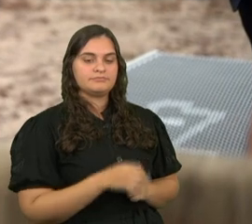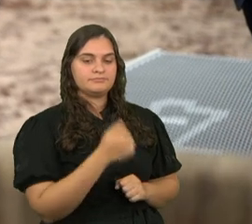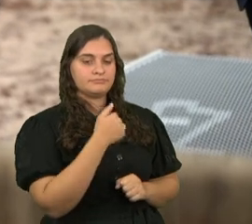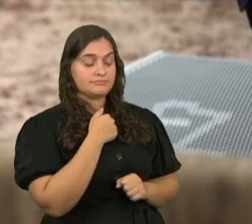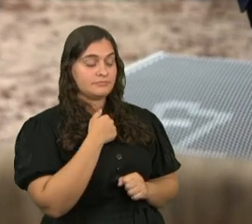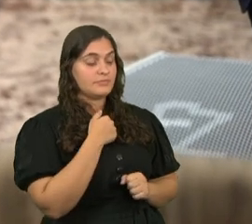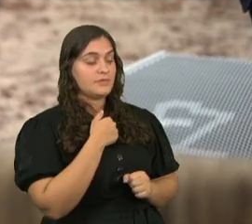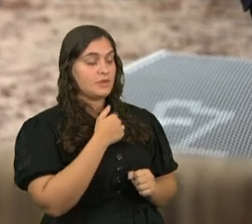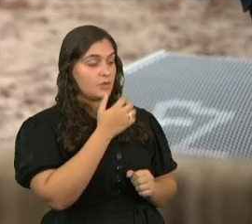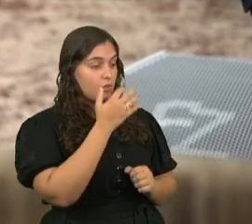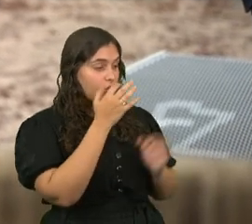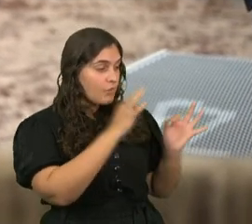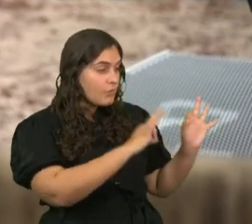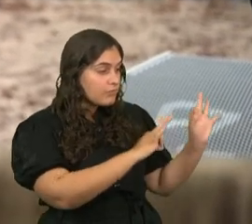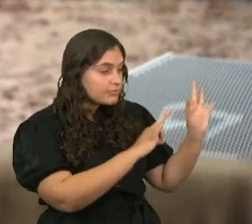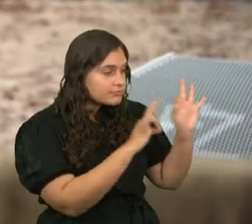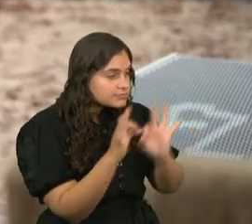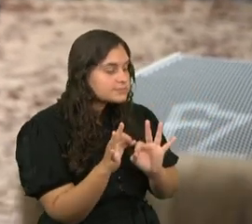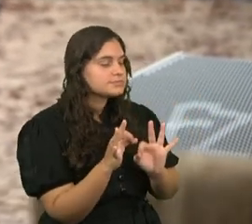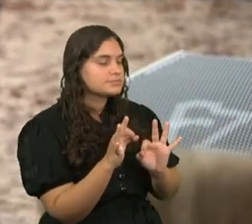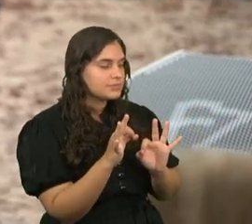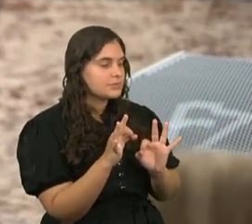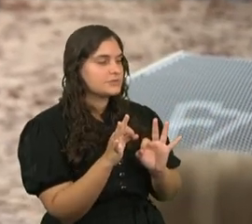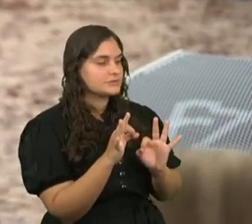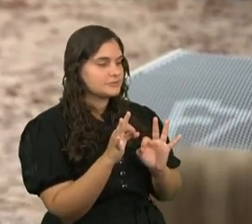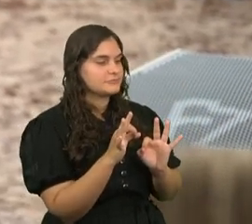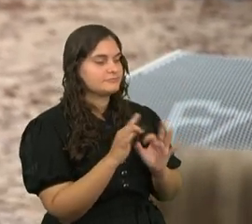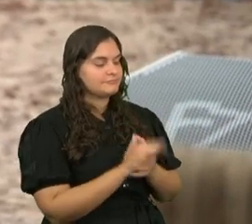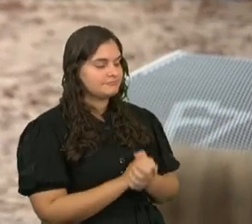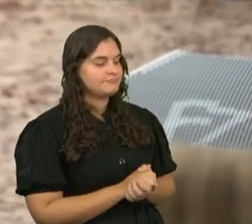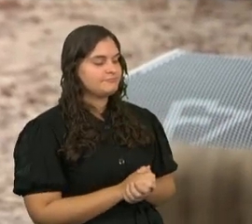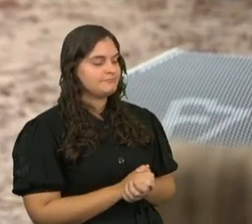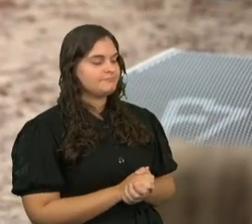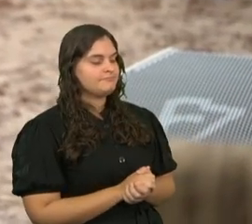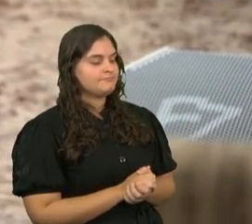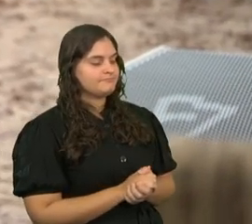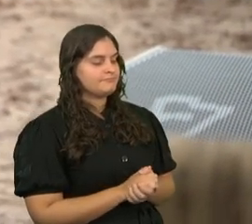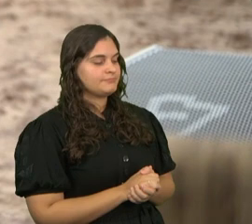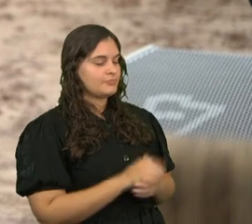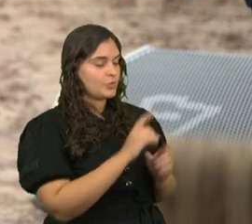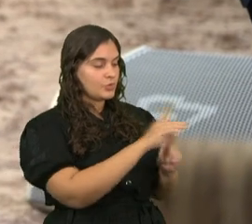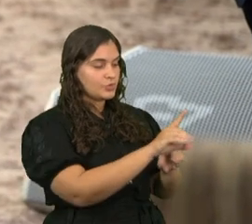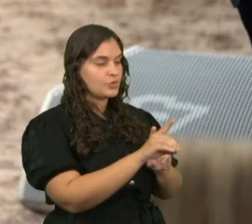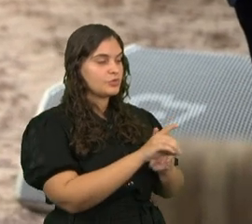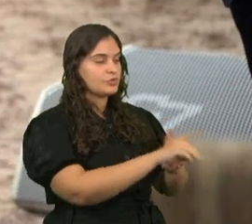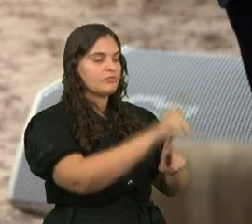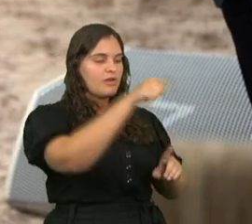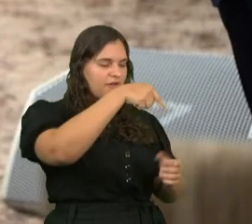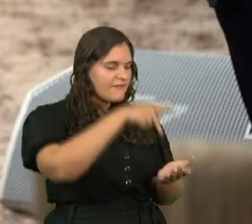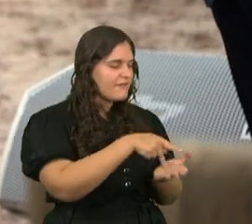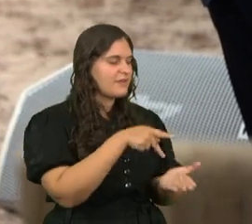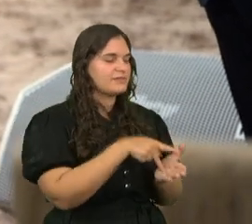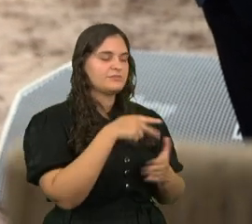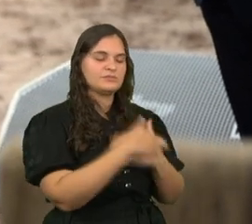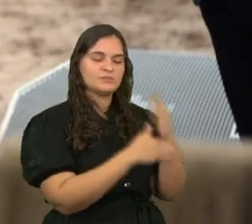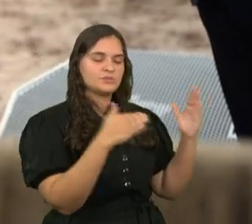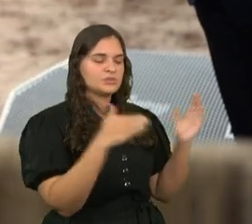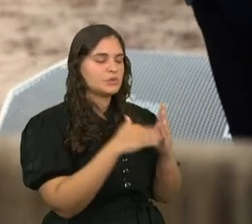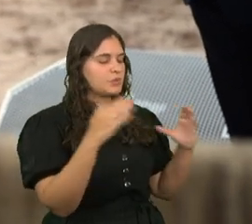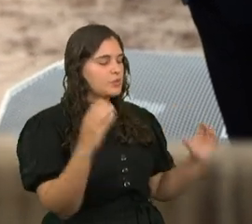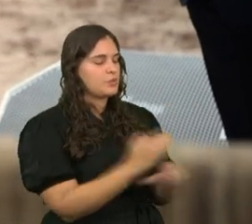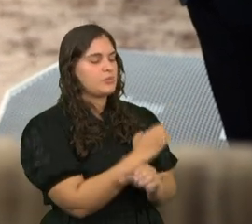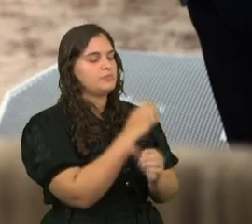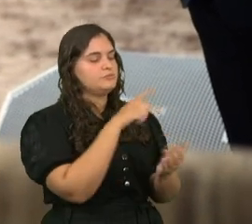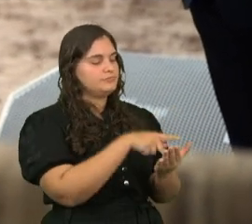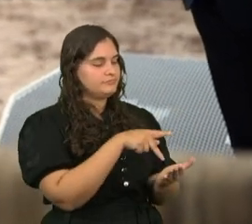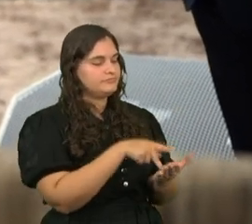doutrinas e é como o Senhor nos criou. Não há hipocrisia, há verdades. E eu